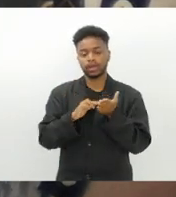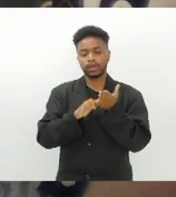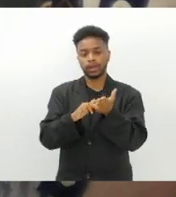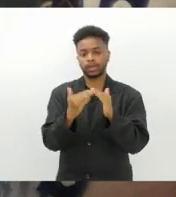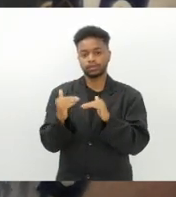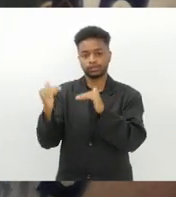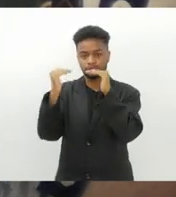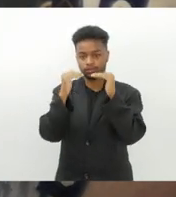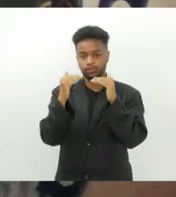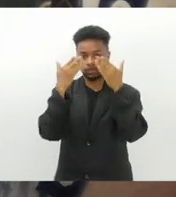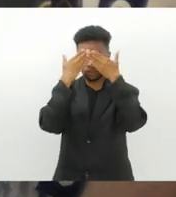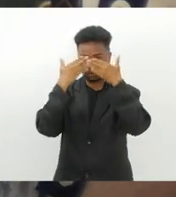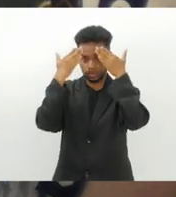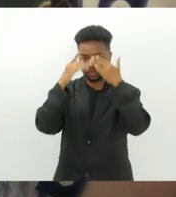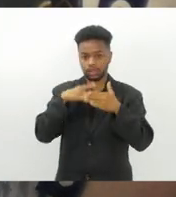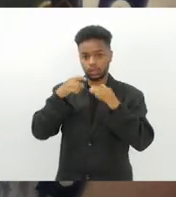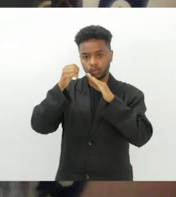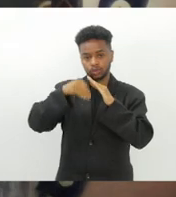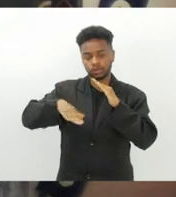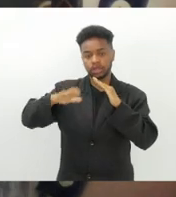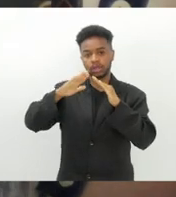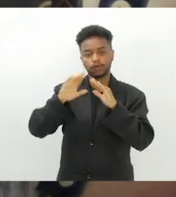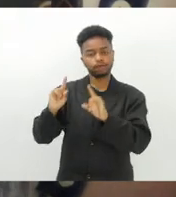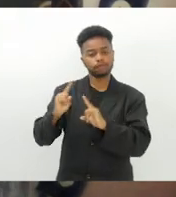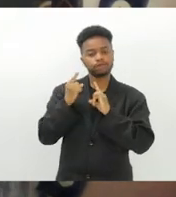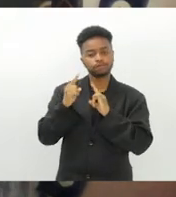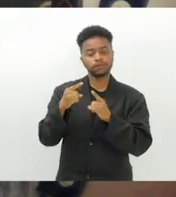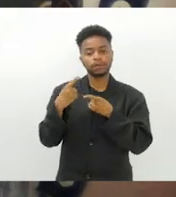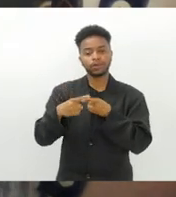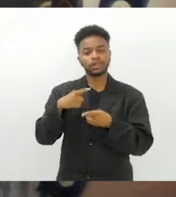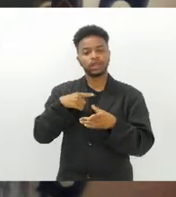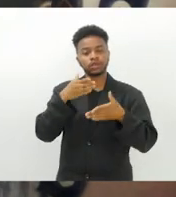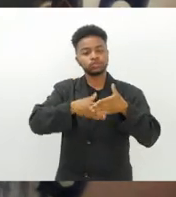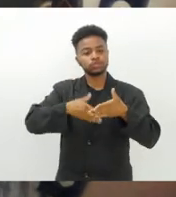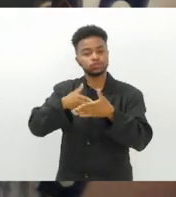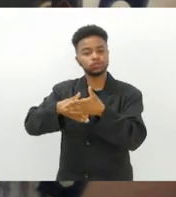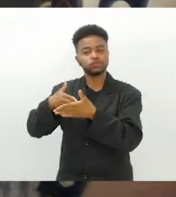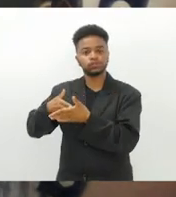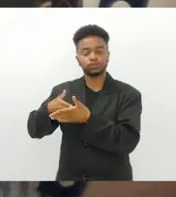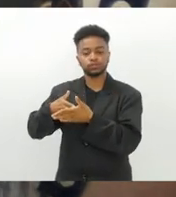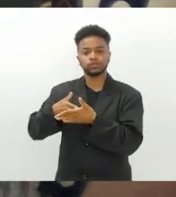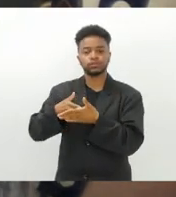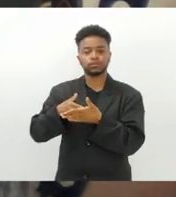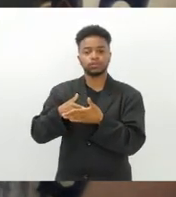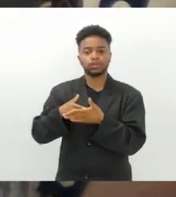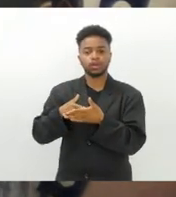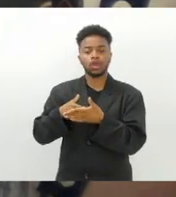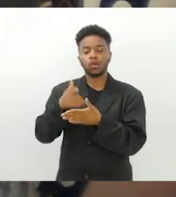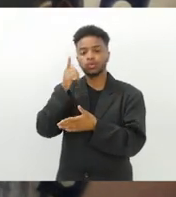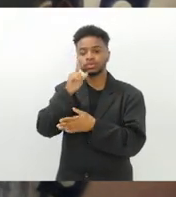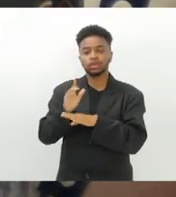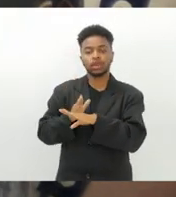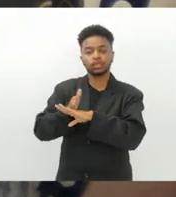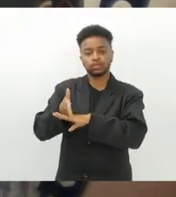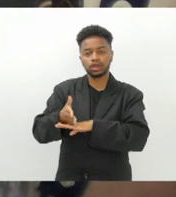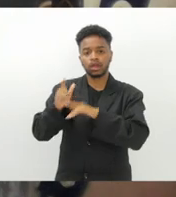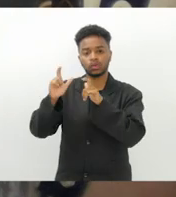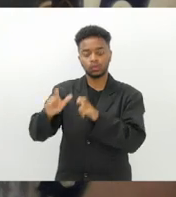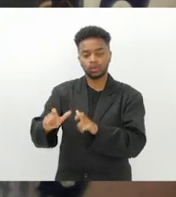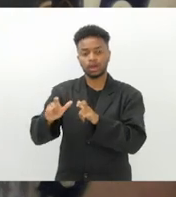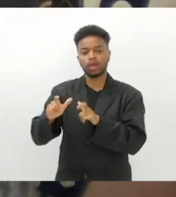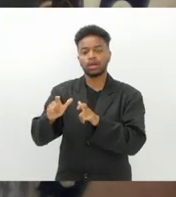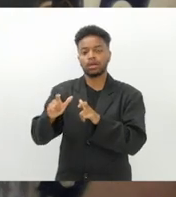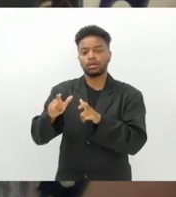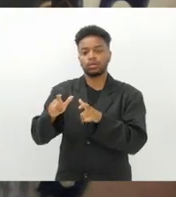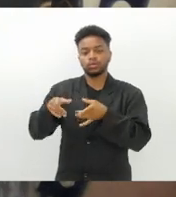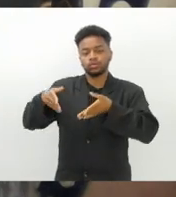foi provocado por meio de um terreiro que teve dificuldade de ter acesso ao Cruzeiro das Almas, lá no cemitério Maruí, lá